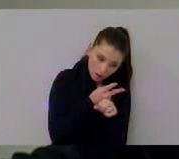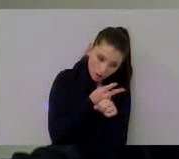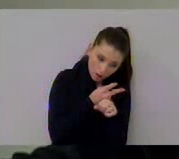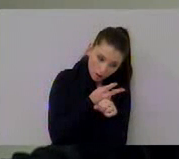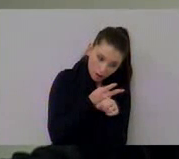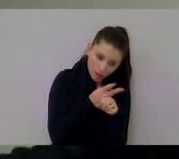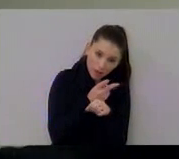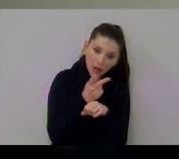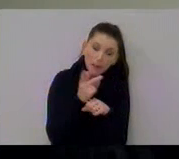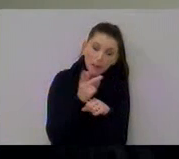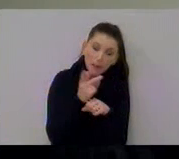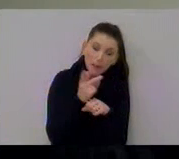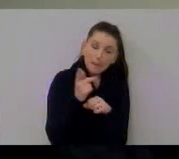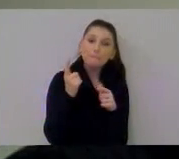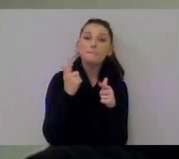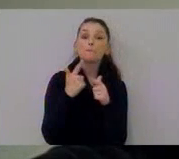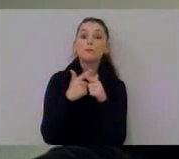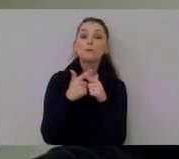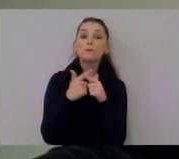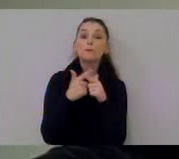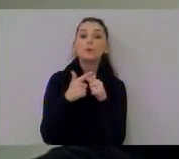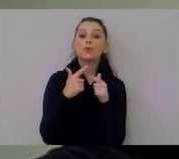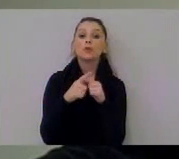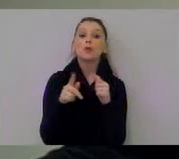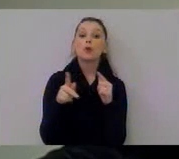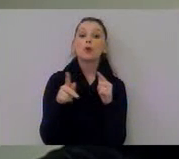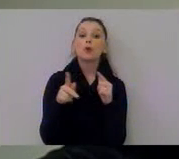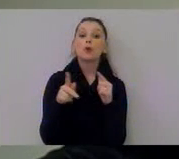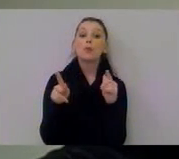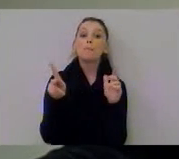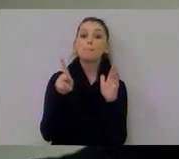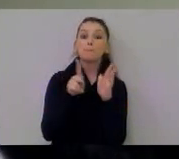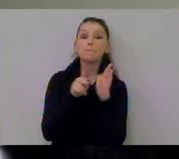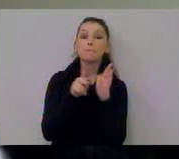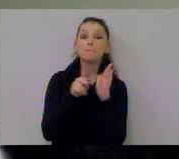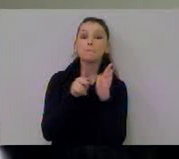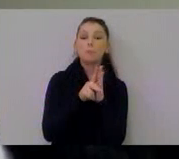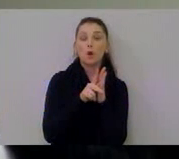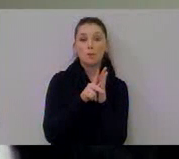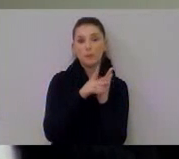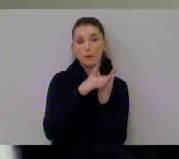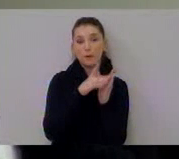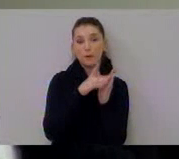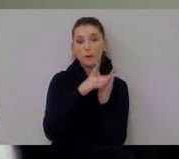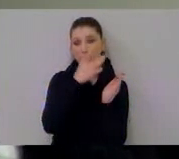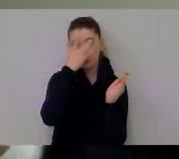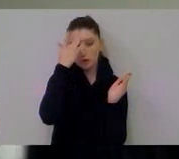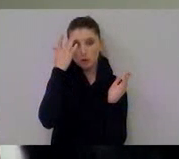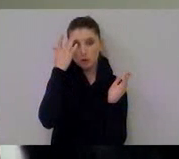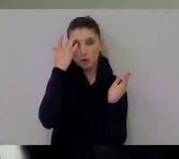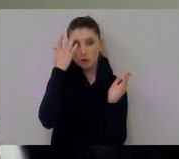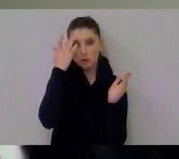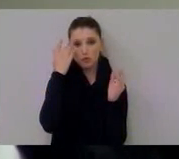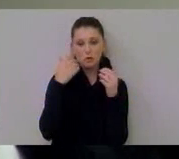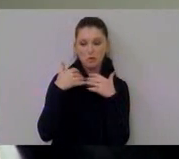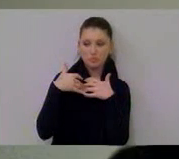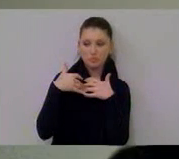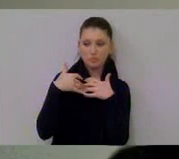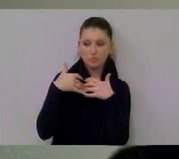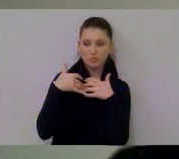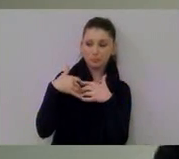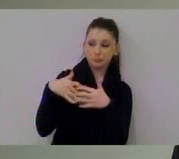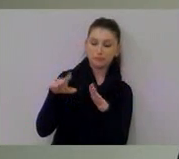céu aberto e depois vem cobrar da municipalidade. Então, o presidente do bairro